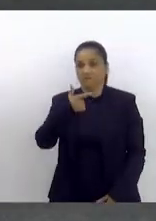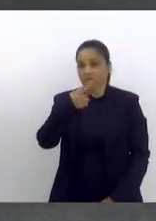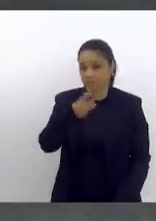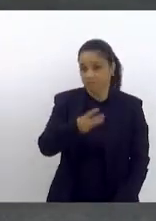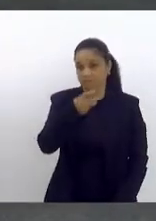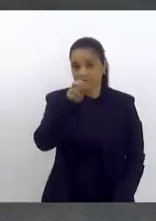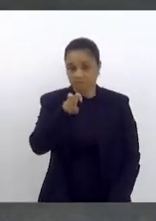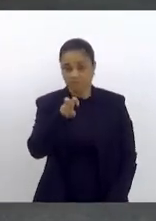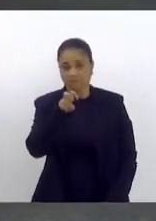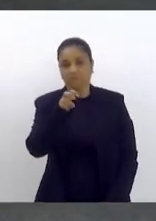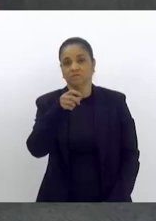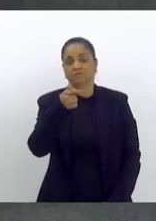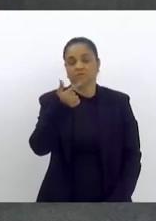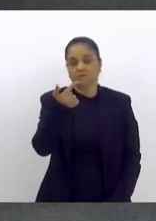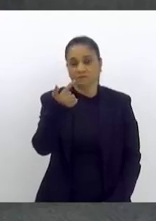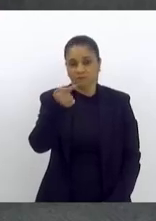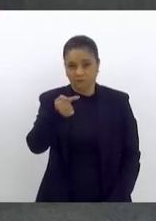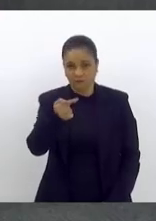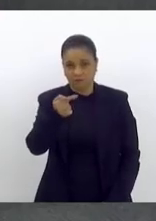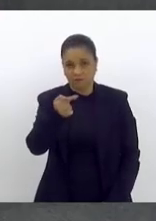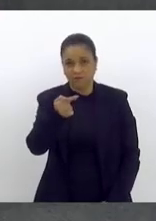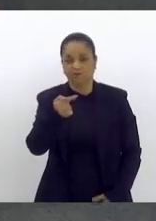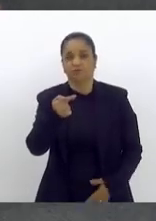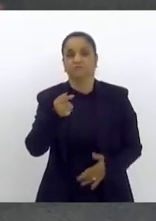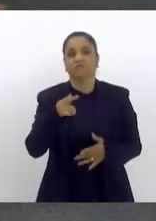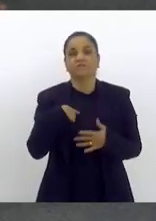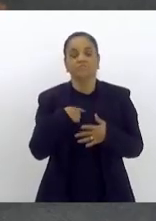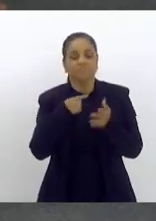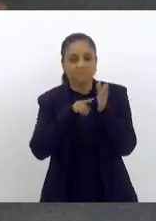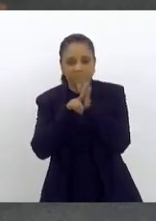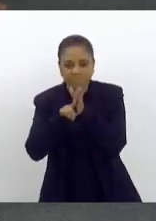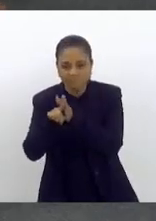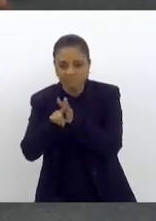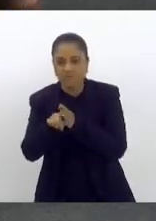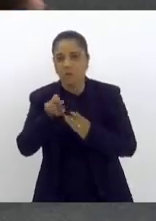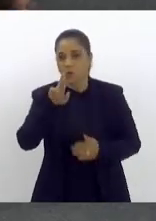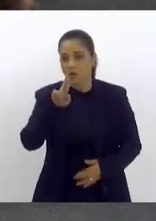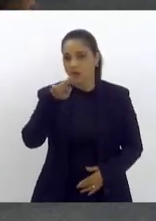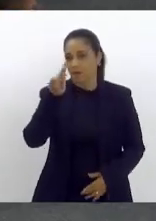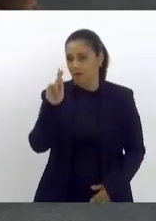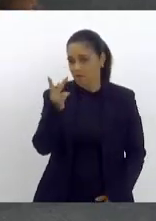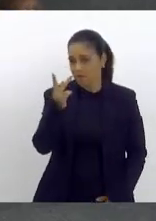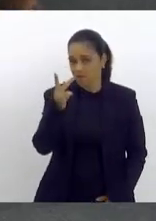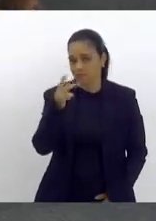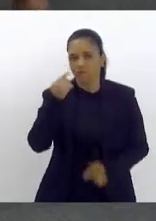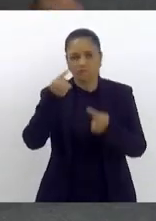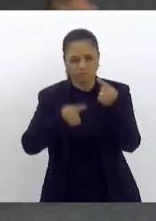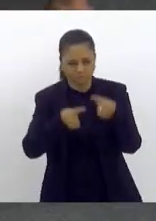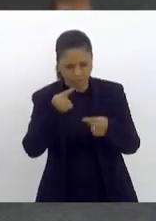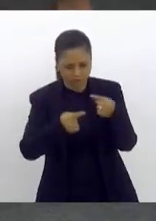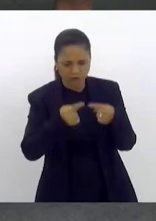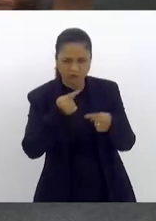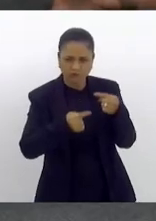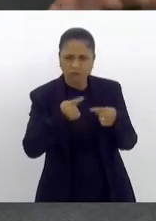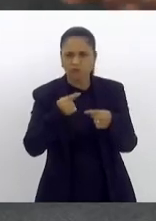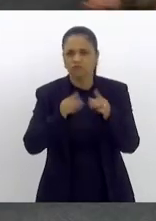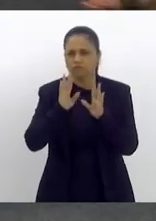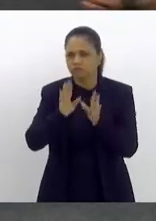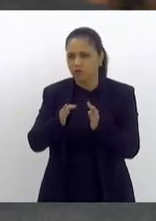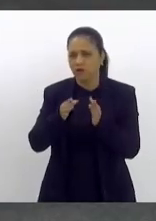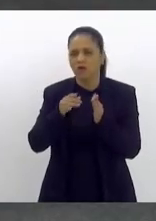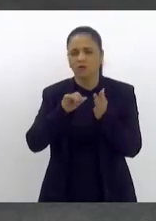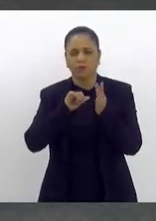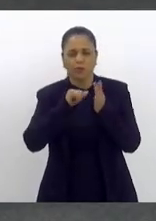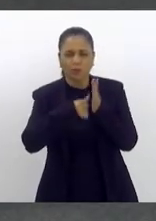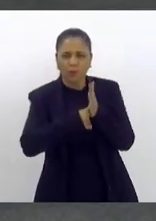3593/2017, deputado Marcos Miller. Essa questão da identificação do fator RH é uma questão que já é debatida há algum tempo, né? Coloca no documento,